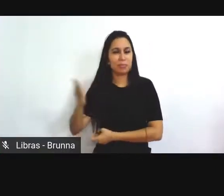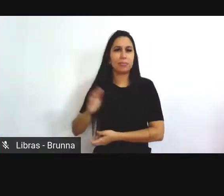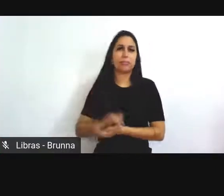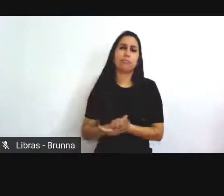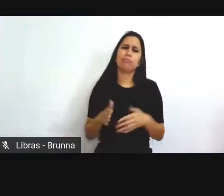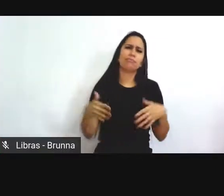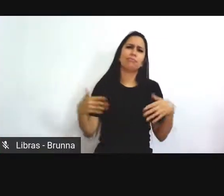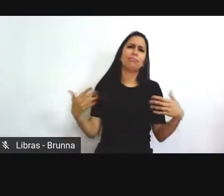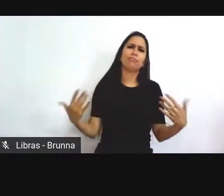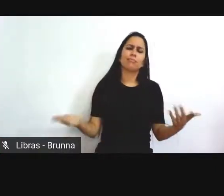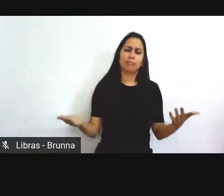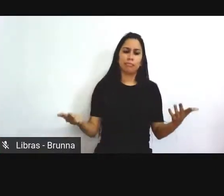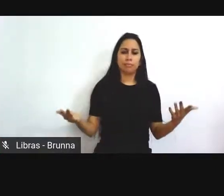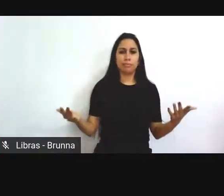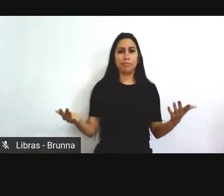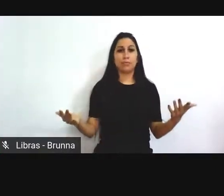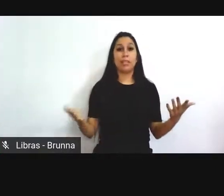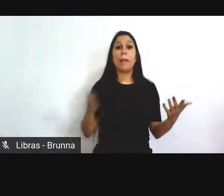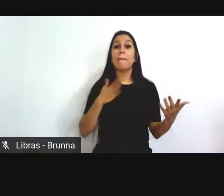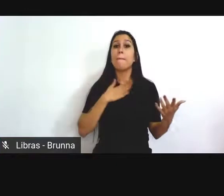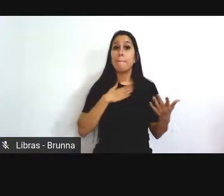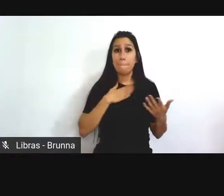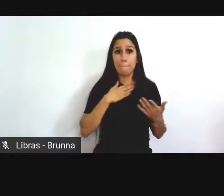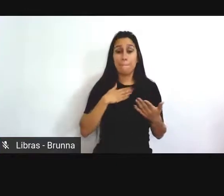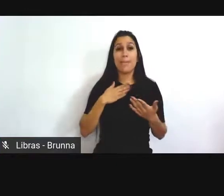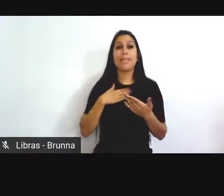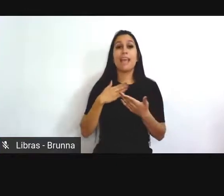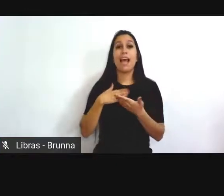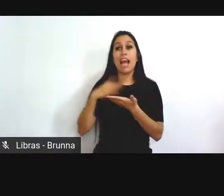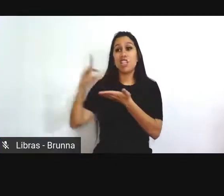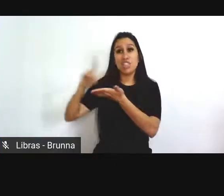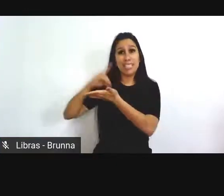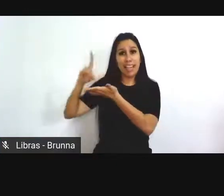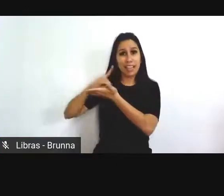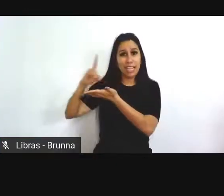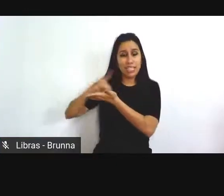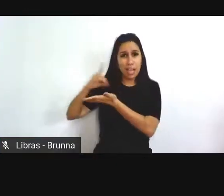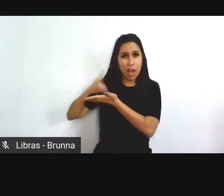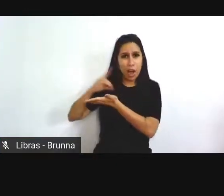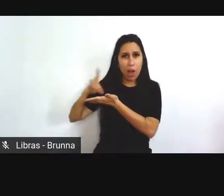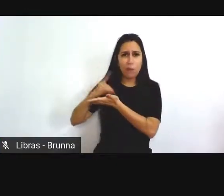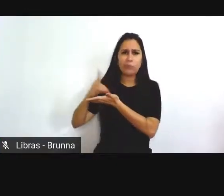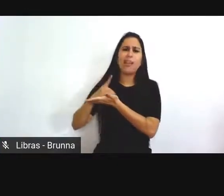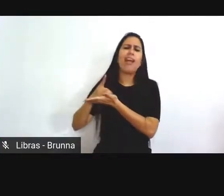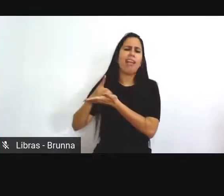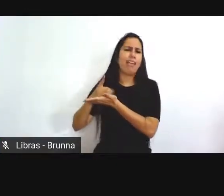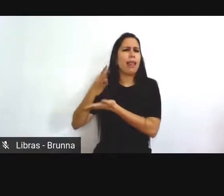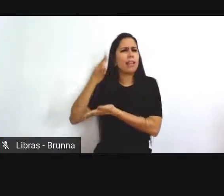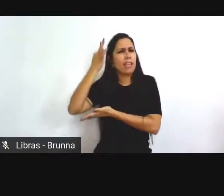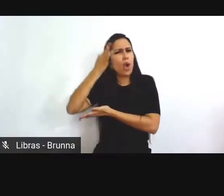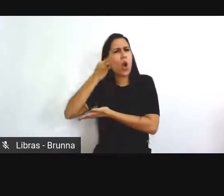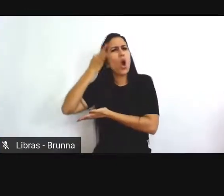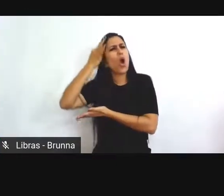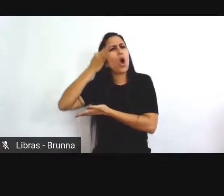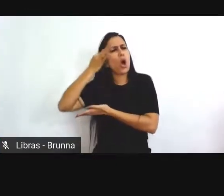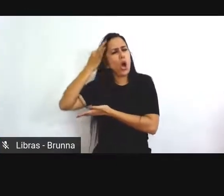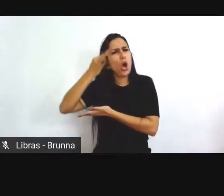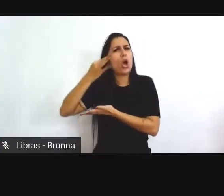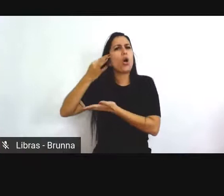a minha dissertação foi alguma coisa mais teórica, fiz uma